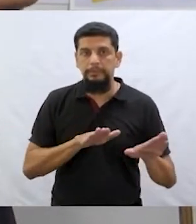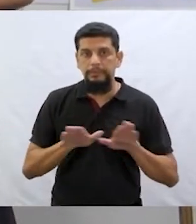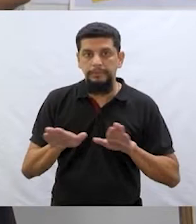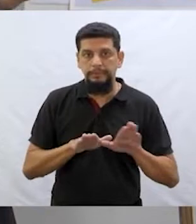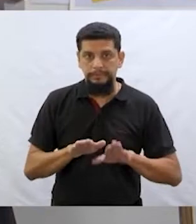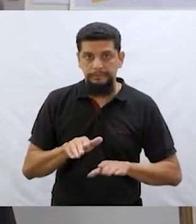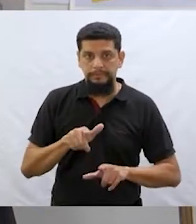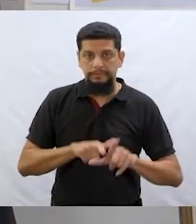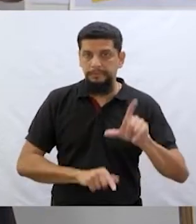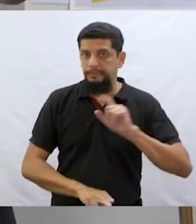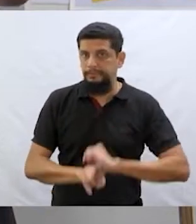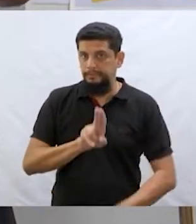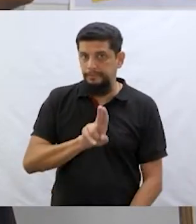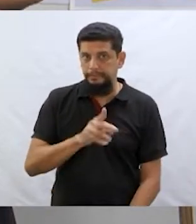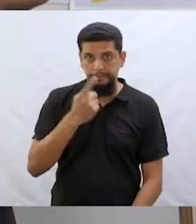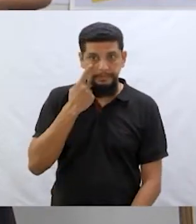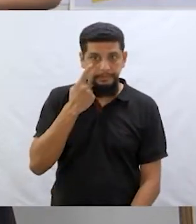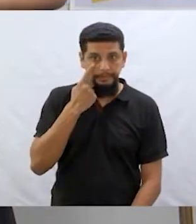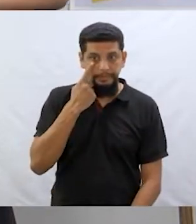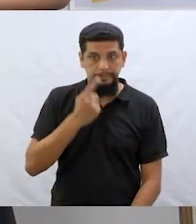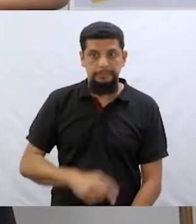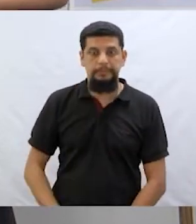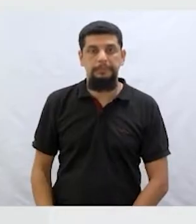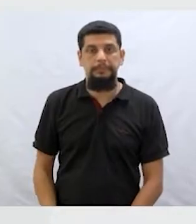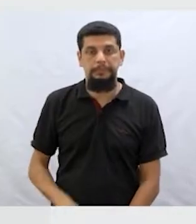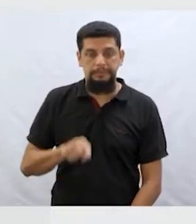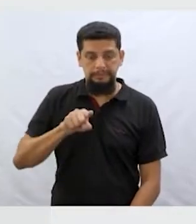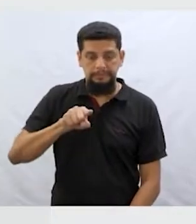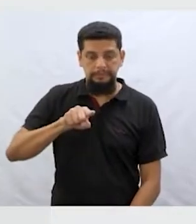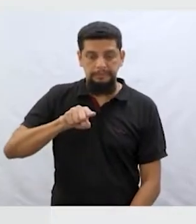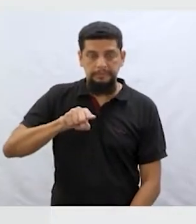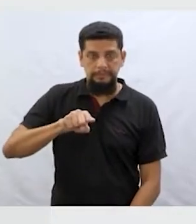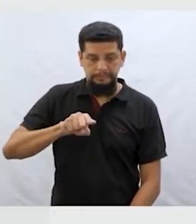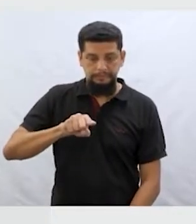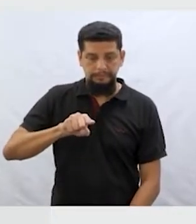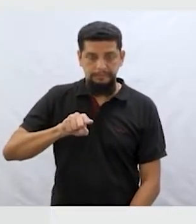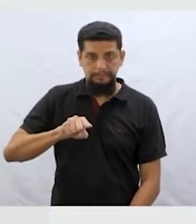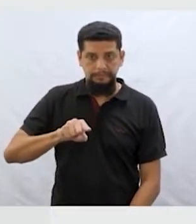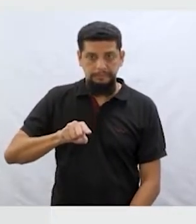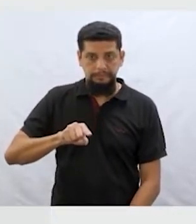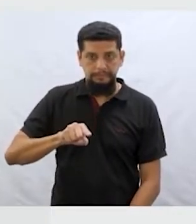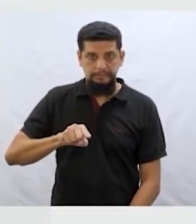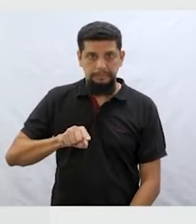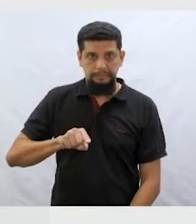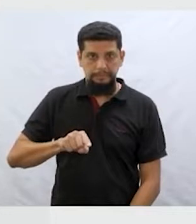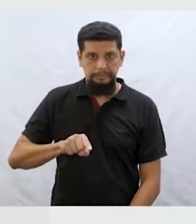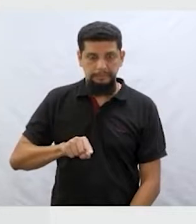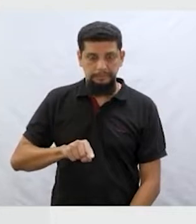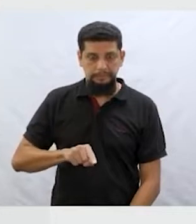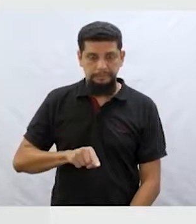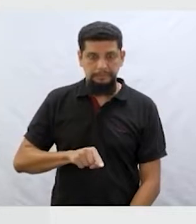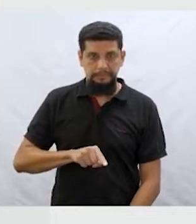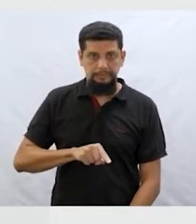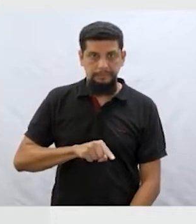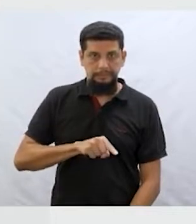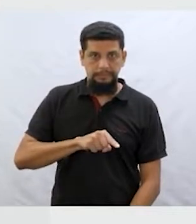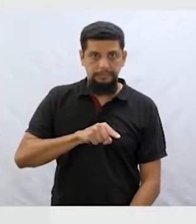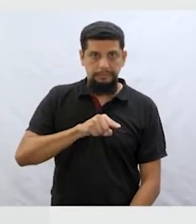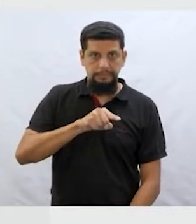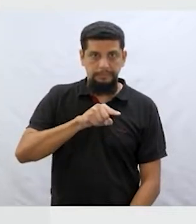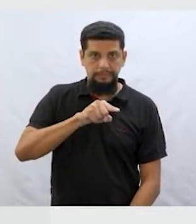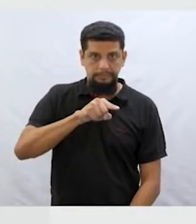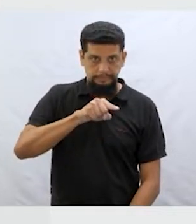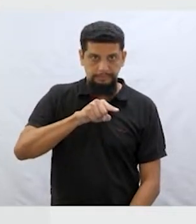traçado especial para ser escrito corretamente. Olha lá na tela. Ela desce reto, faz uma curvinha embaixo